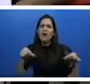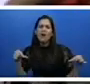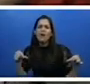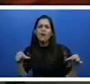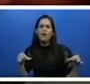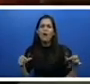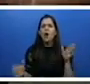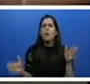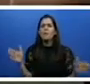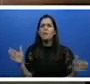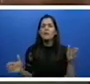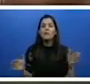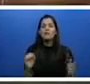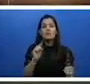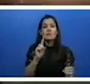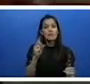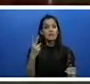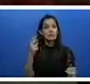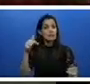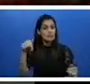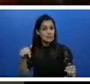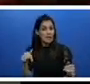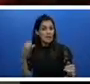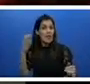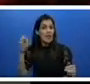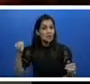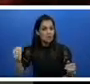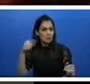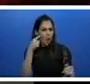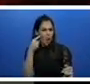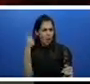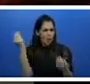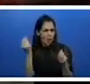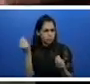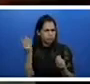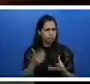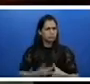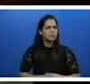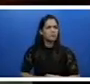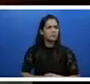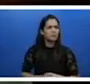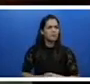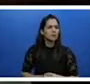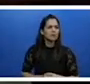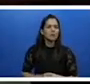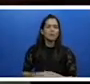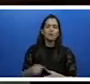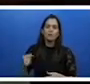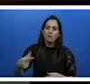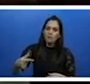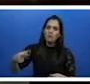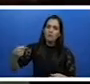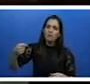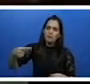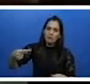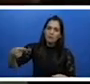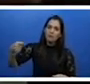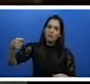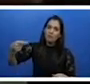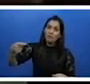de 127 centímetros. Então, vamos lá, eu tô no 123. 124,